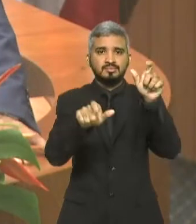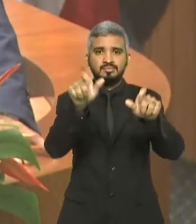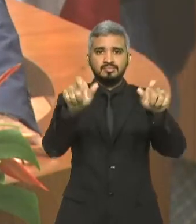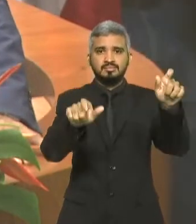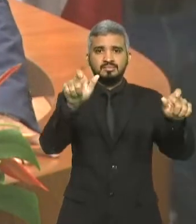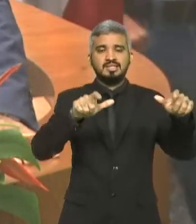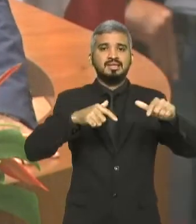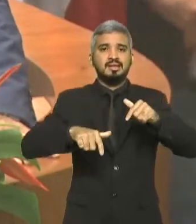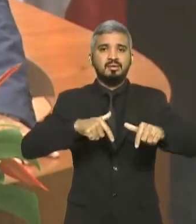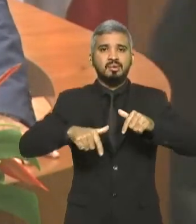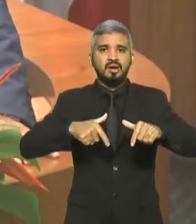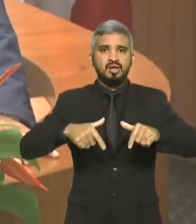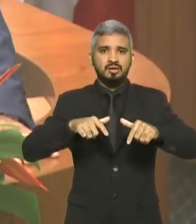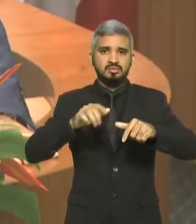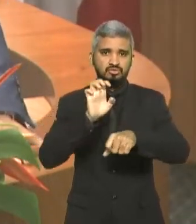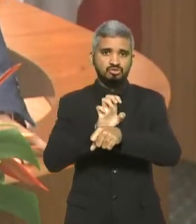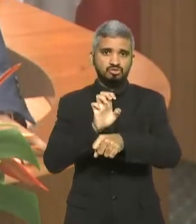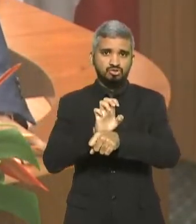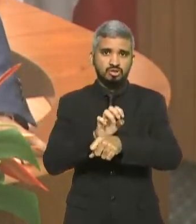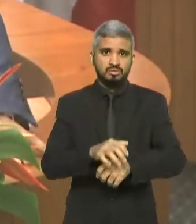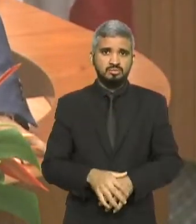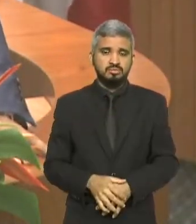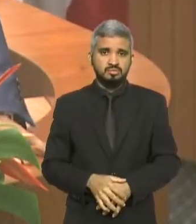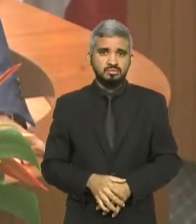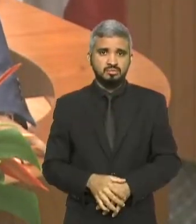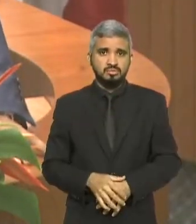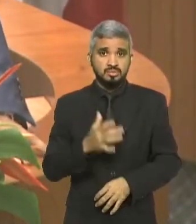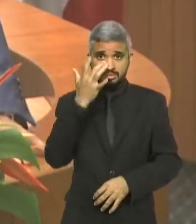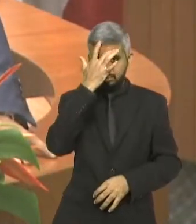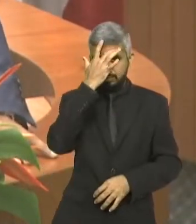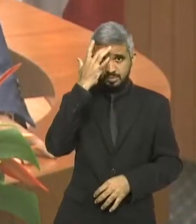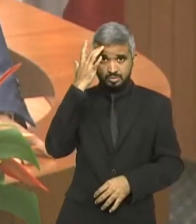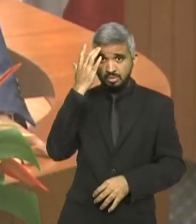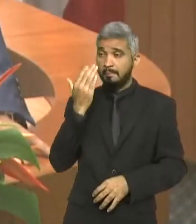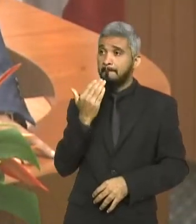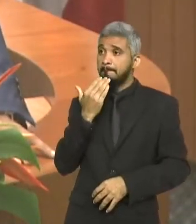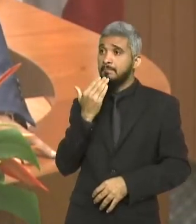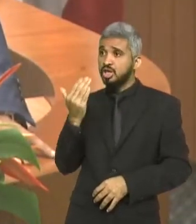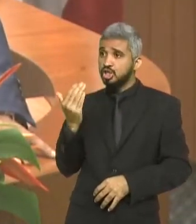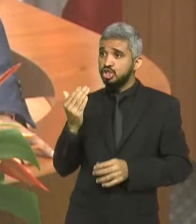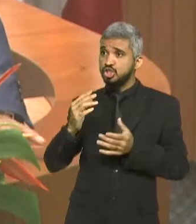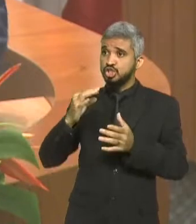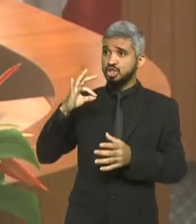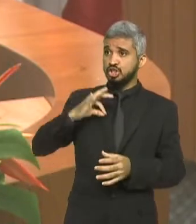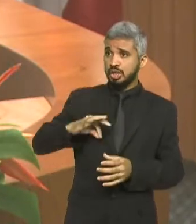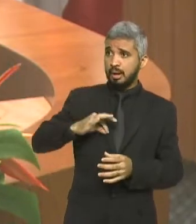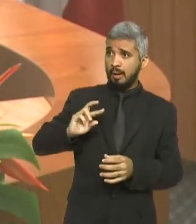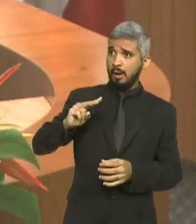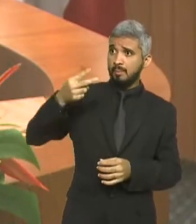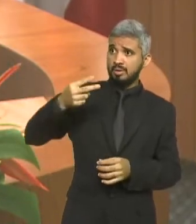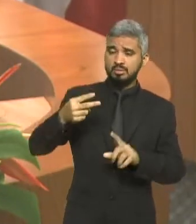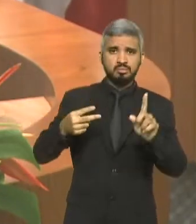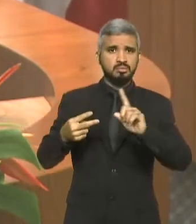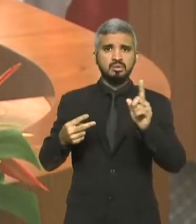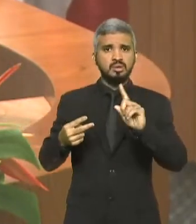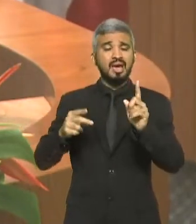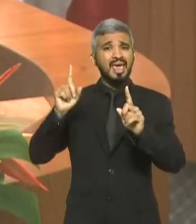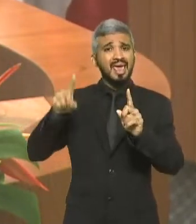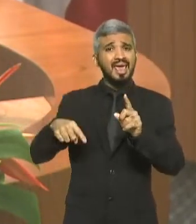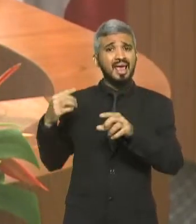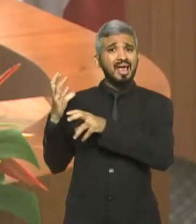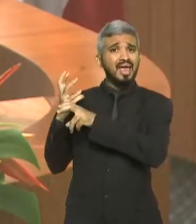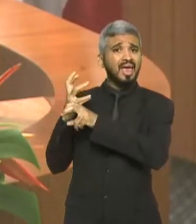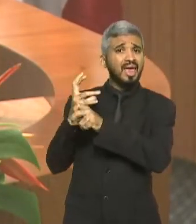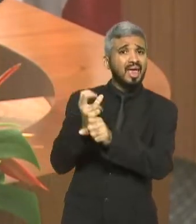servidores públicos não estão pedindo reajuste, estão pedindo reposição salarial. Ou seja, o que o